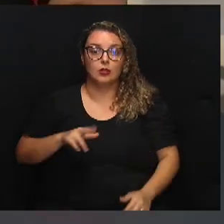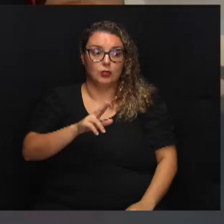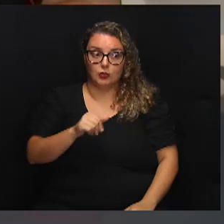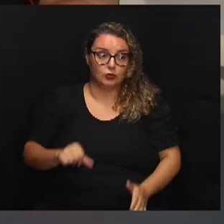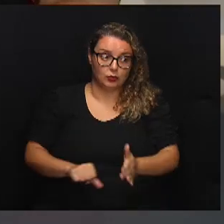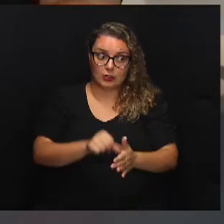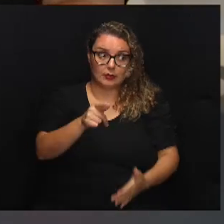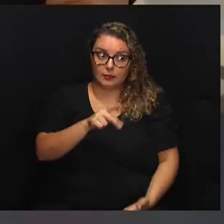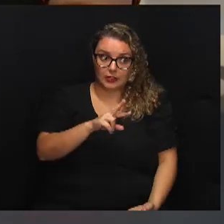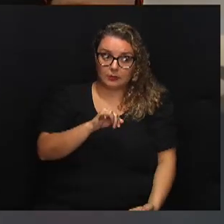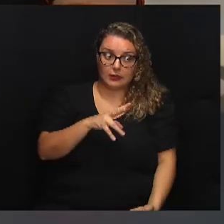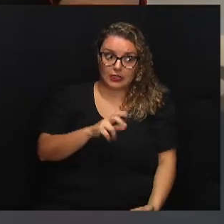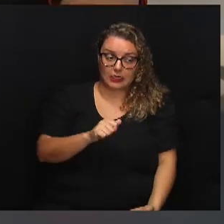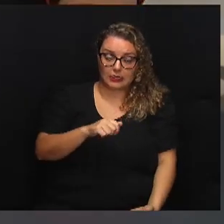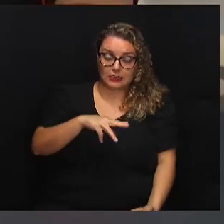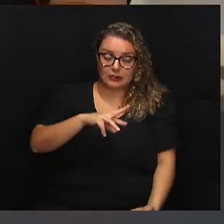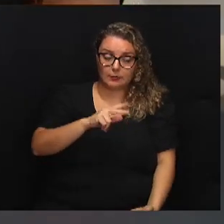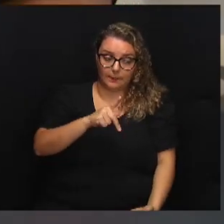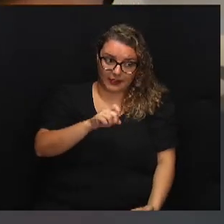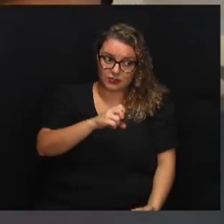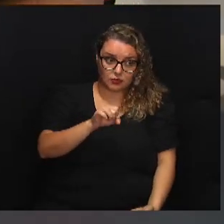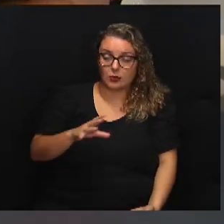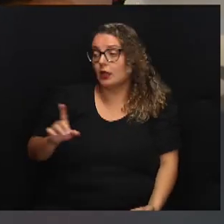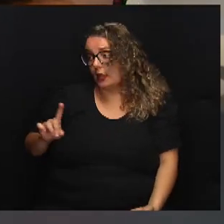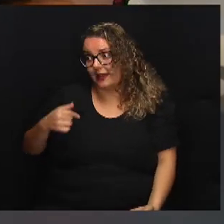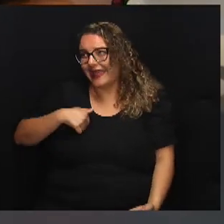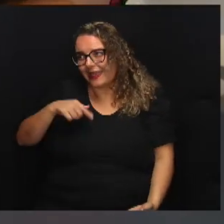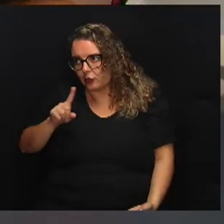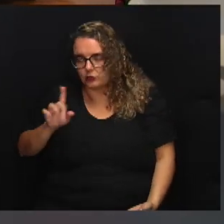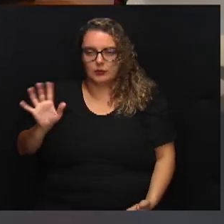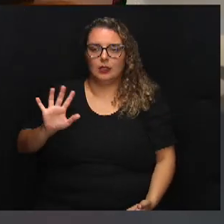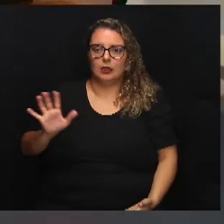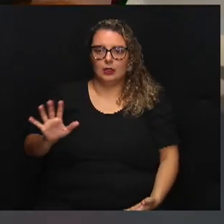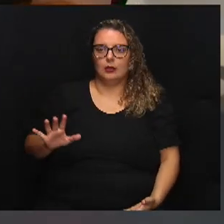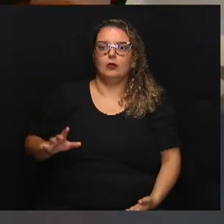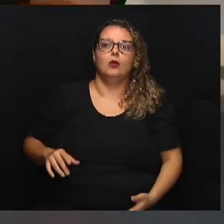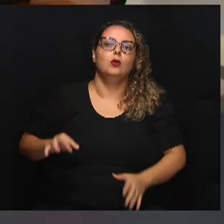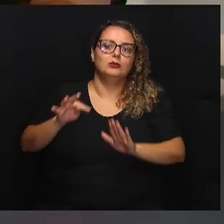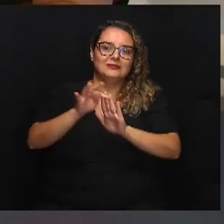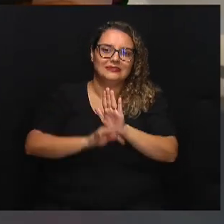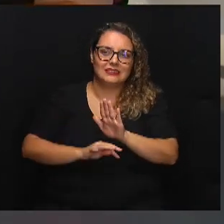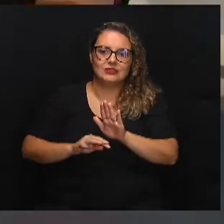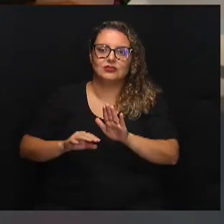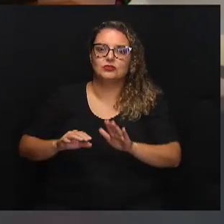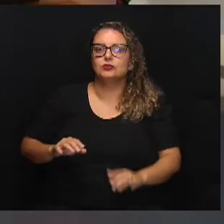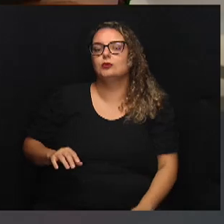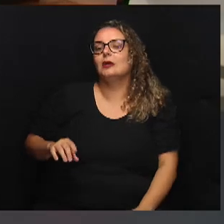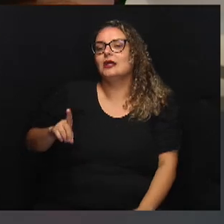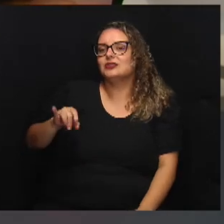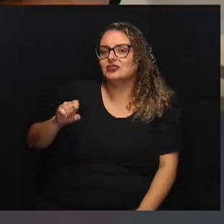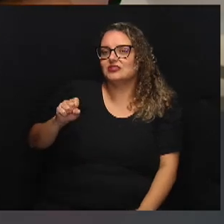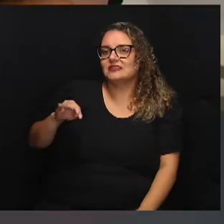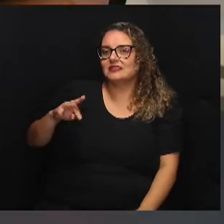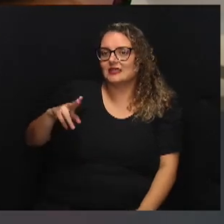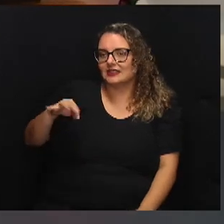Nunca na primeira pessoa, né? Compreende-se que um texto dissertativo, argumentativo, ele tem que dar uma opinião em caráter